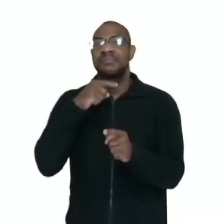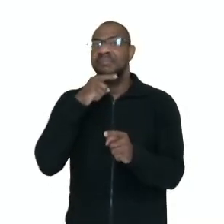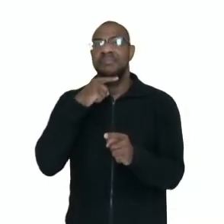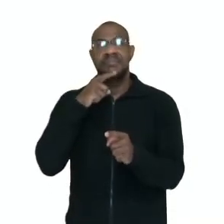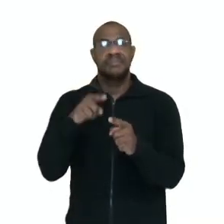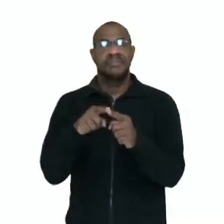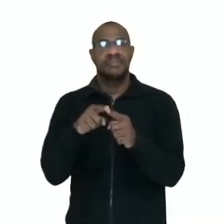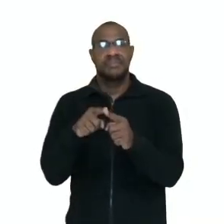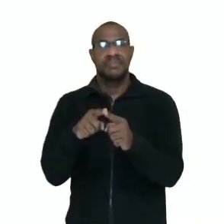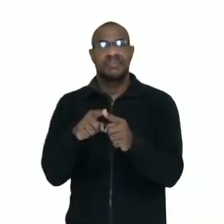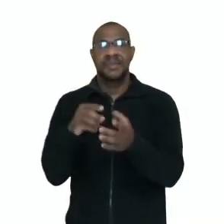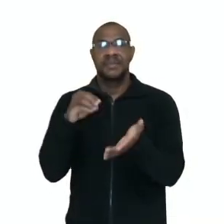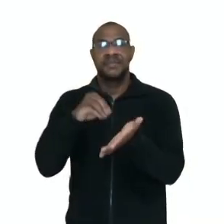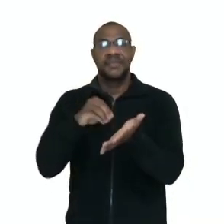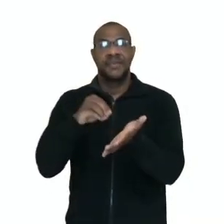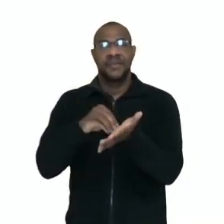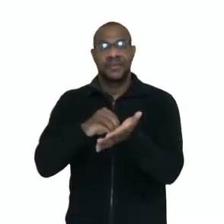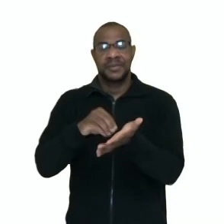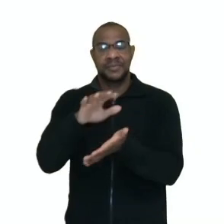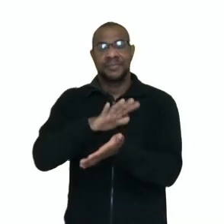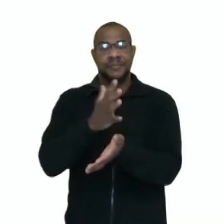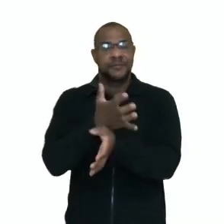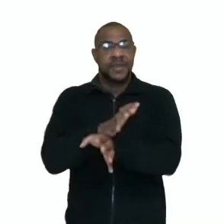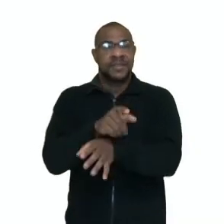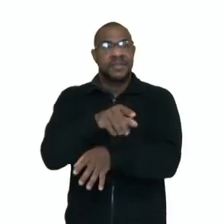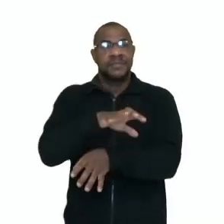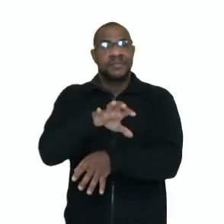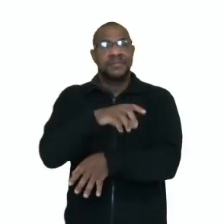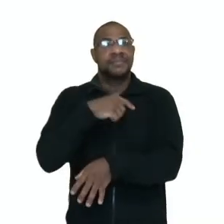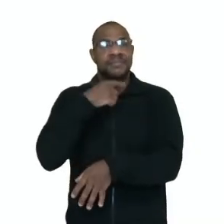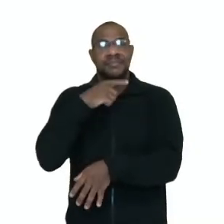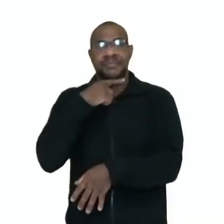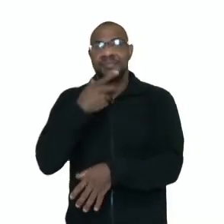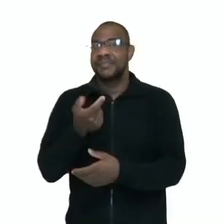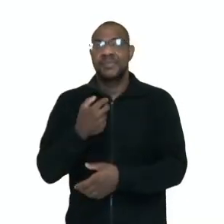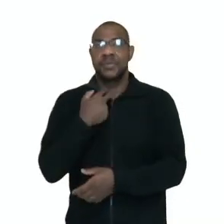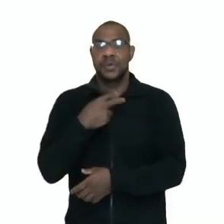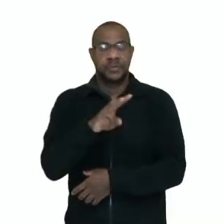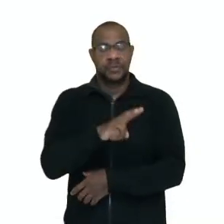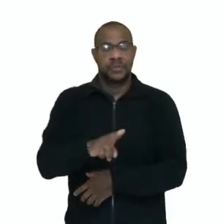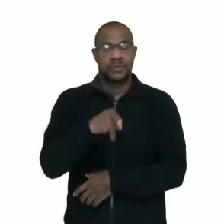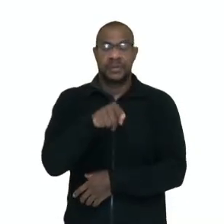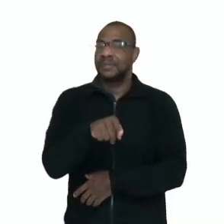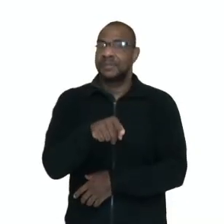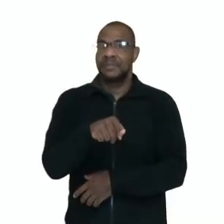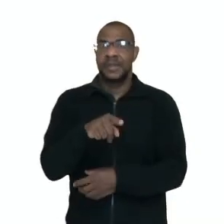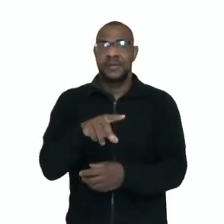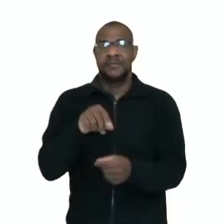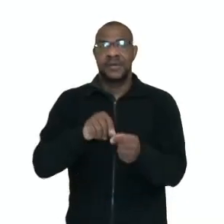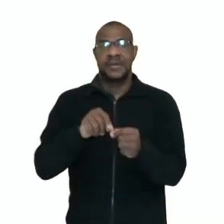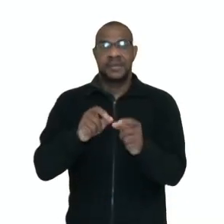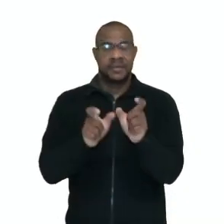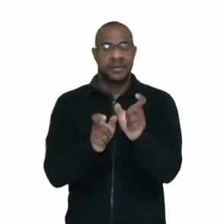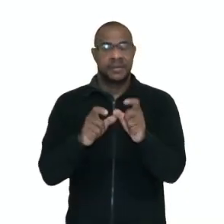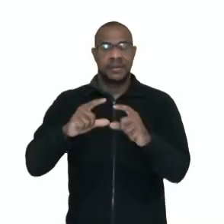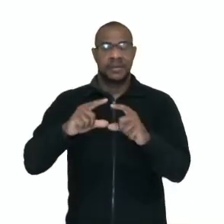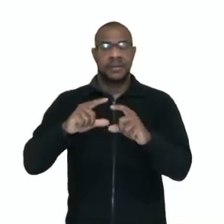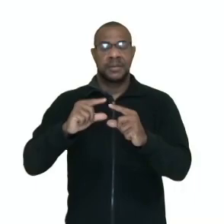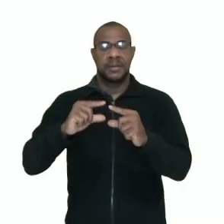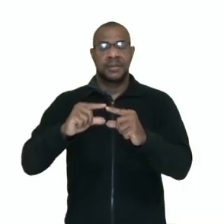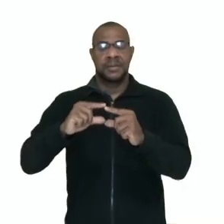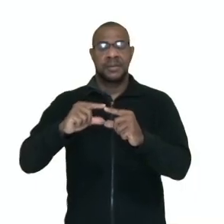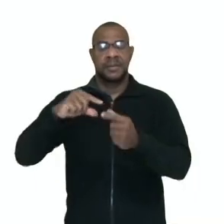encaixa, fica sobrando espaço, olha, eu não consigo encaixar ele. Então, eu não posso utilizar essa figura geométrica para um mosaico, ó.